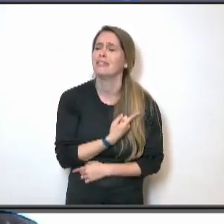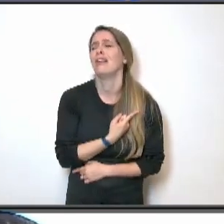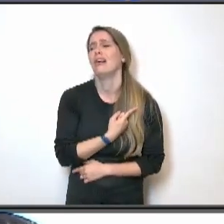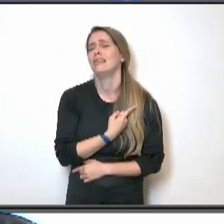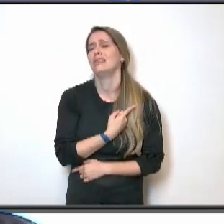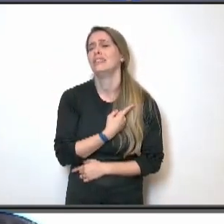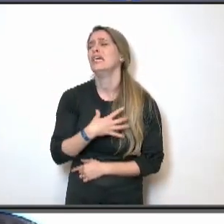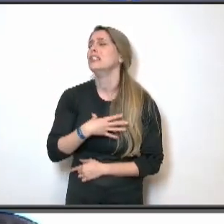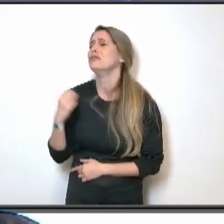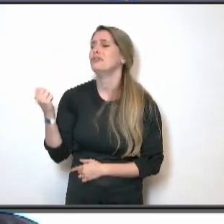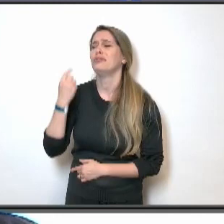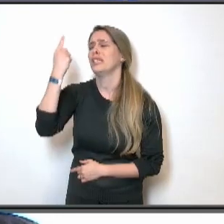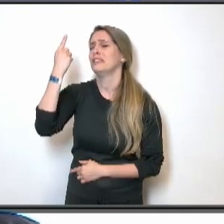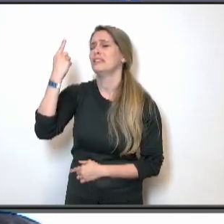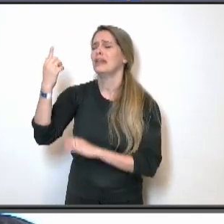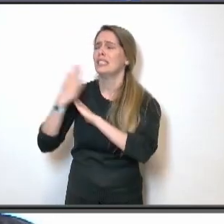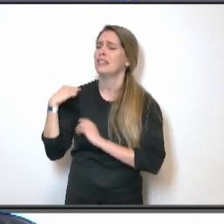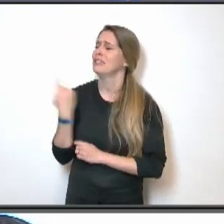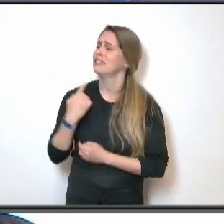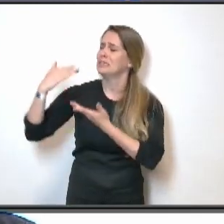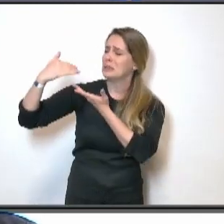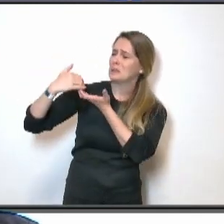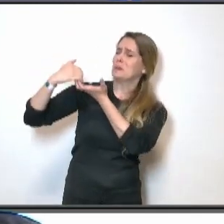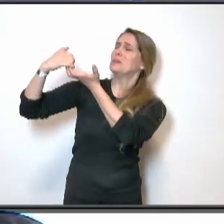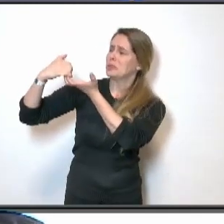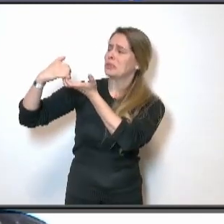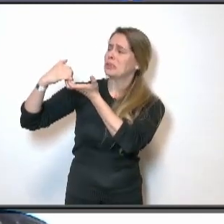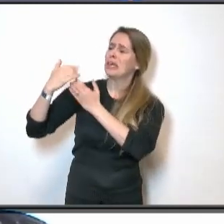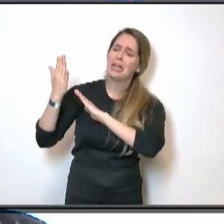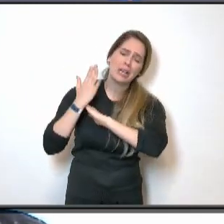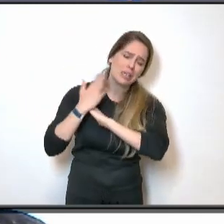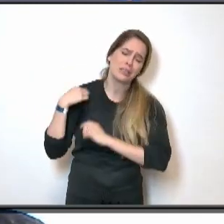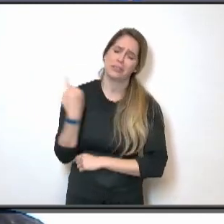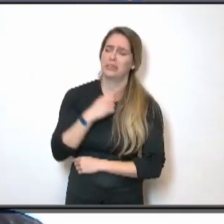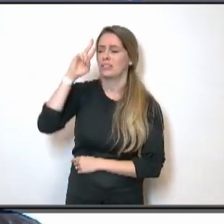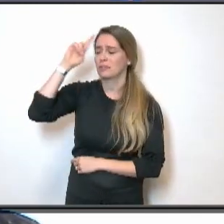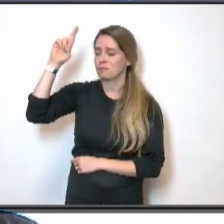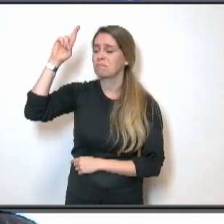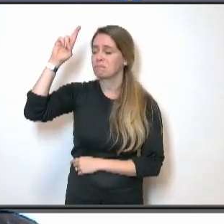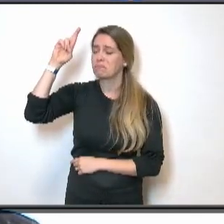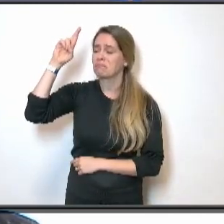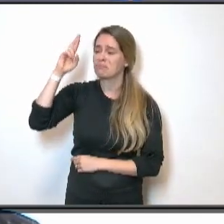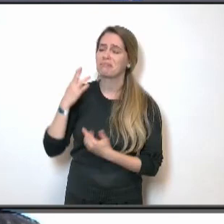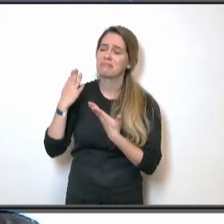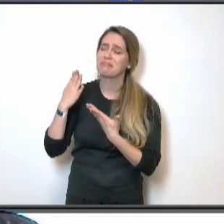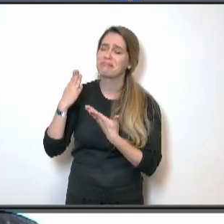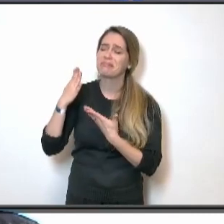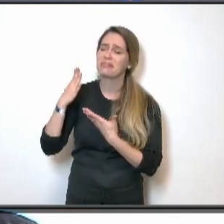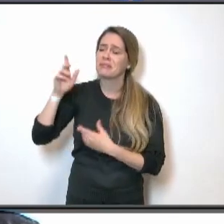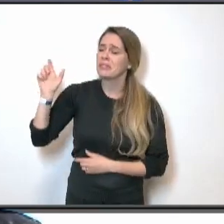Davi. Estende a tua mão e ajuda-nos, ó Senhor. Amém, Senhor. Tua palavra